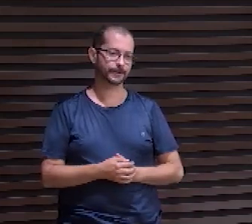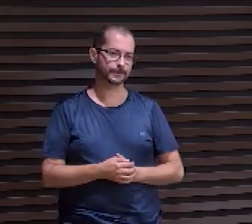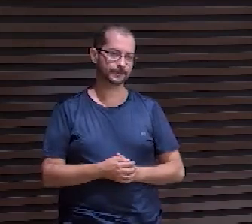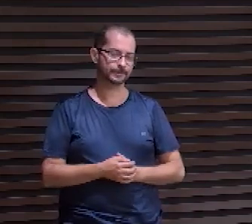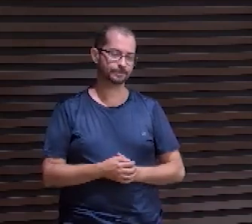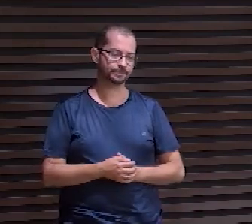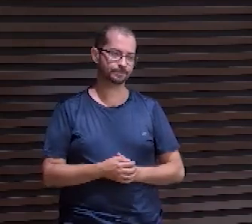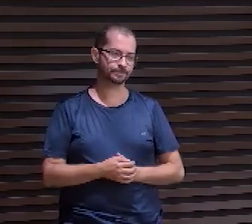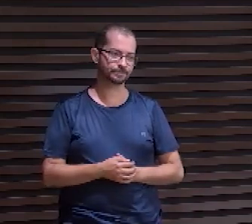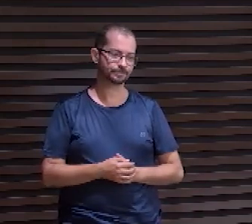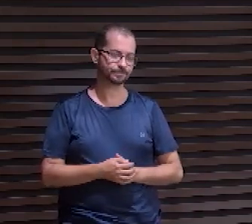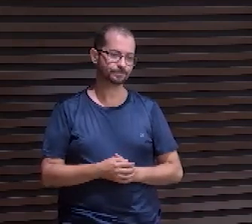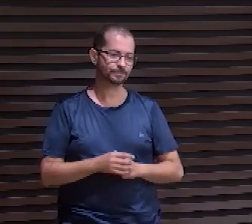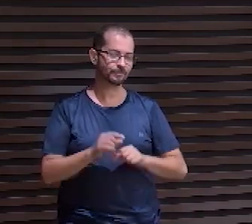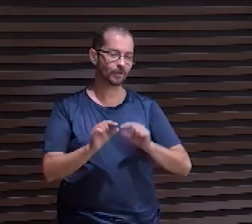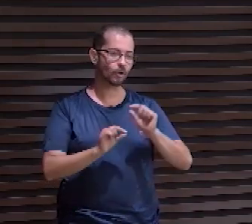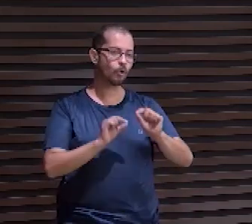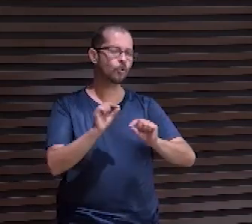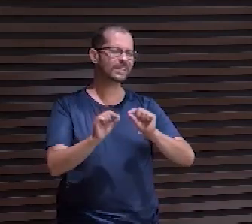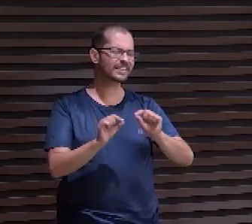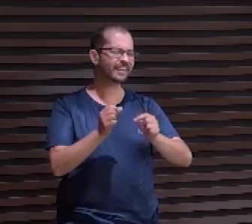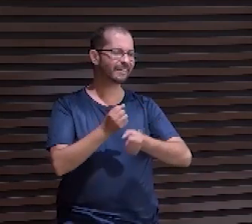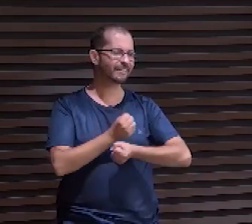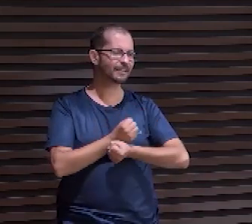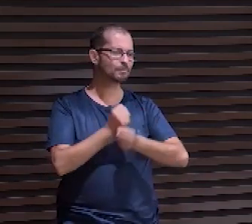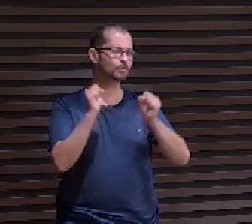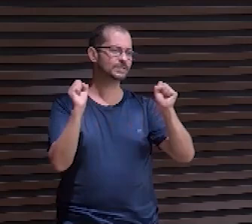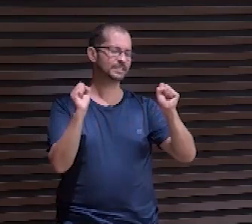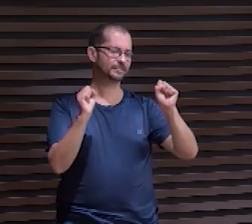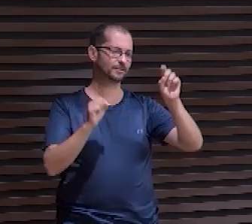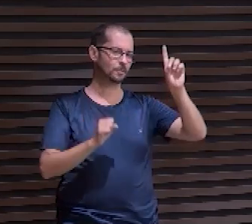o que é impossível para Deus?